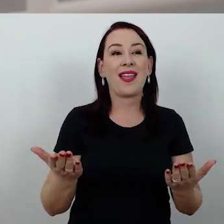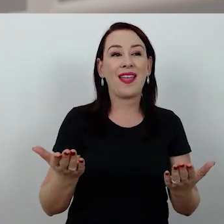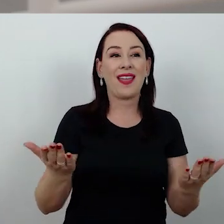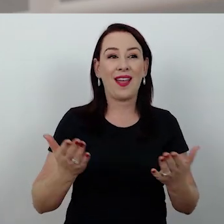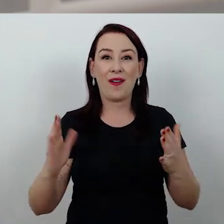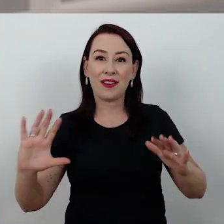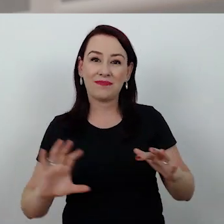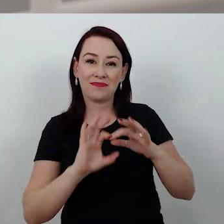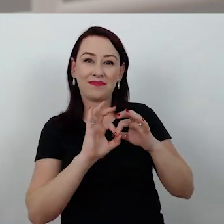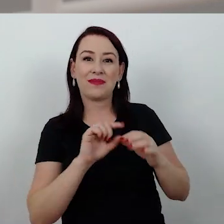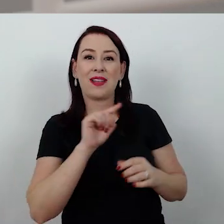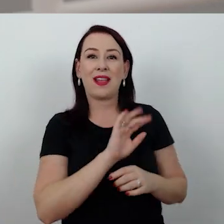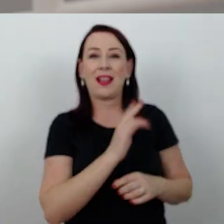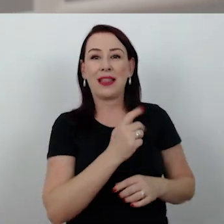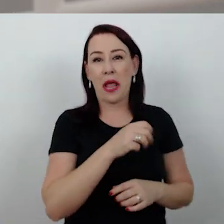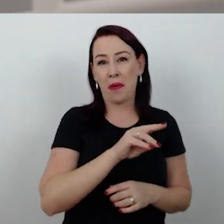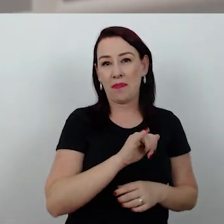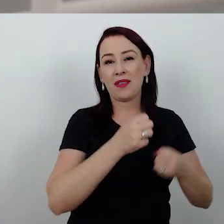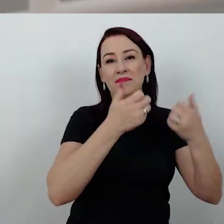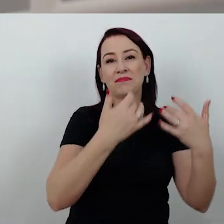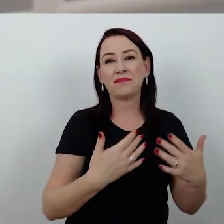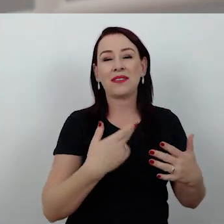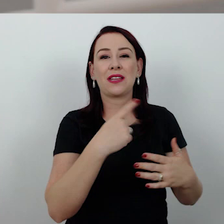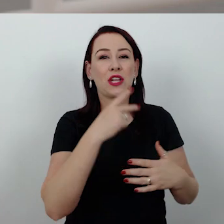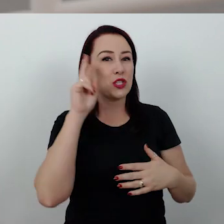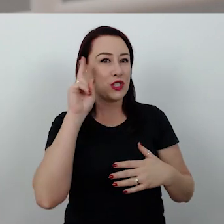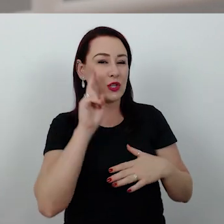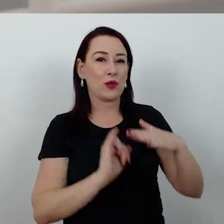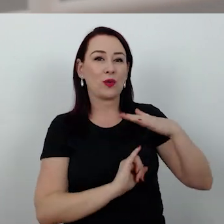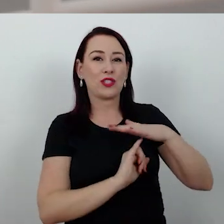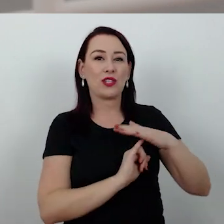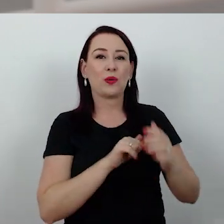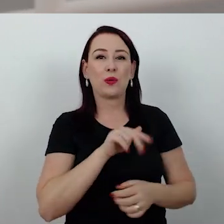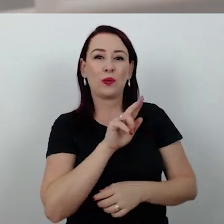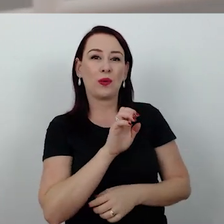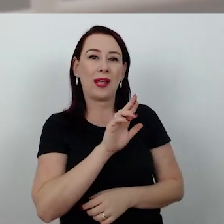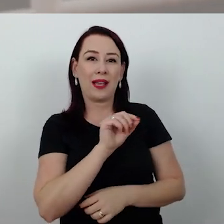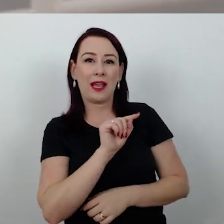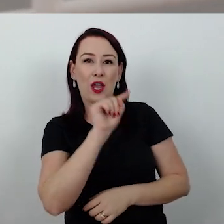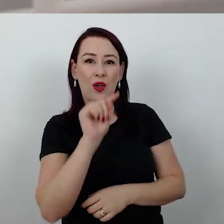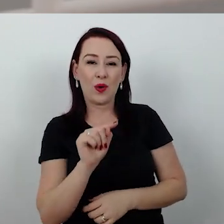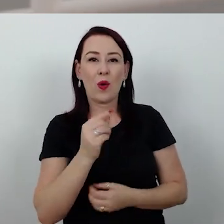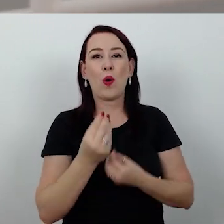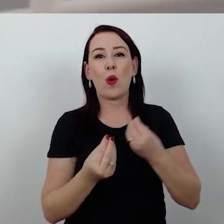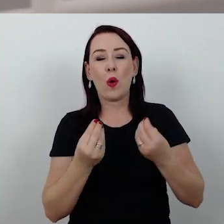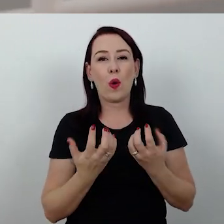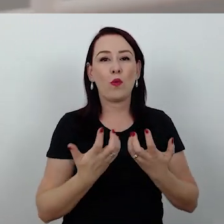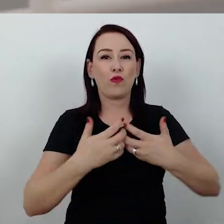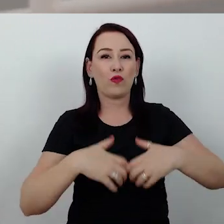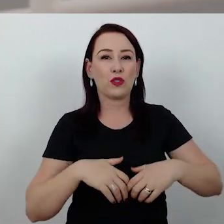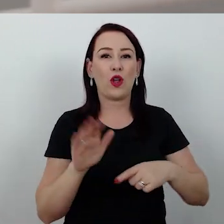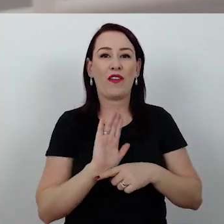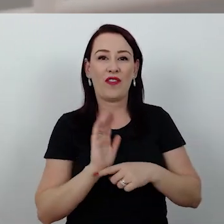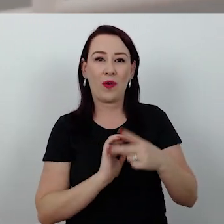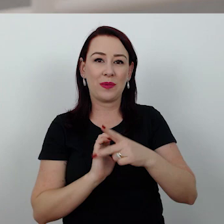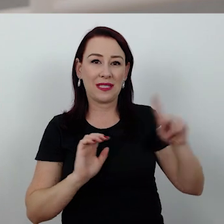eu acho que hoje eu vou aqui pegando o gancho, né, da Tami, falando um pouco dessa trajetória com o Instituto Queiro, com o Santos Film